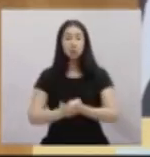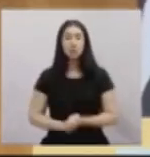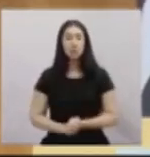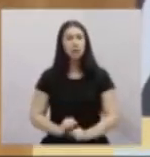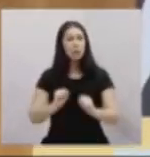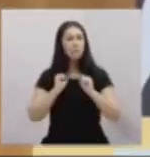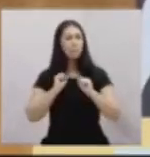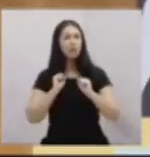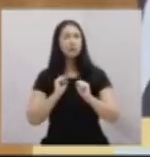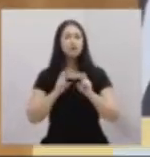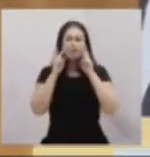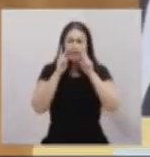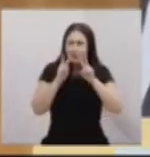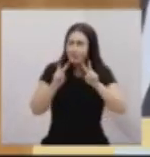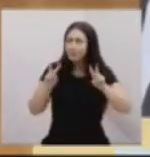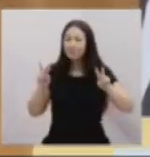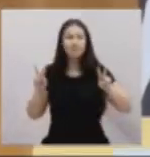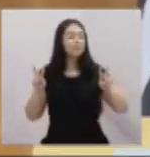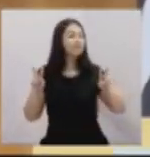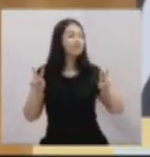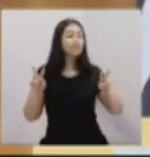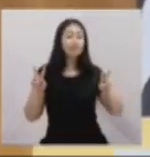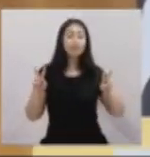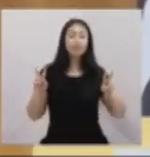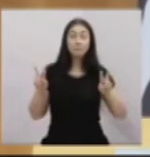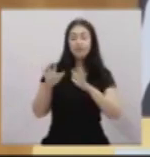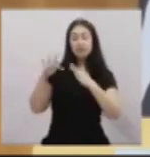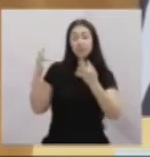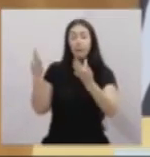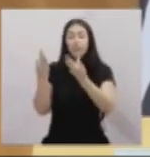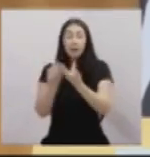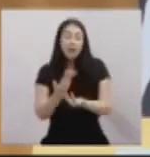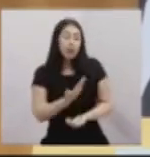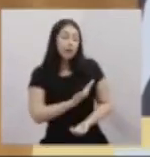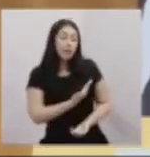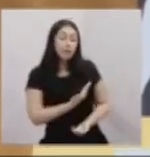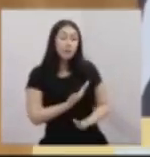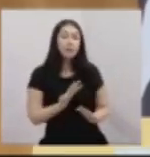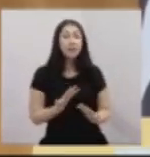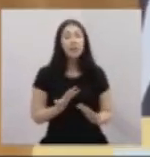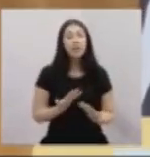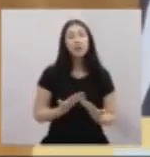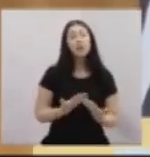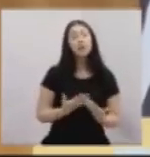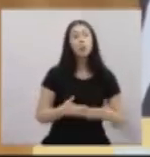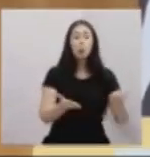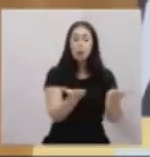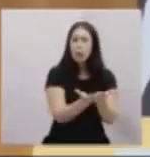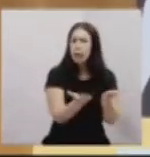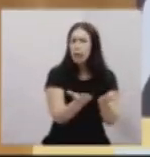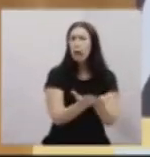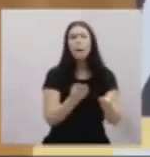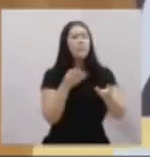possam olhar ao redor de cada um de vocês, para a família, para os amigos, para os que congregam na